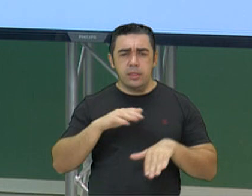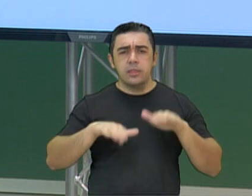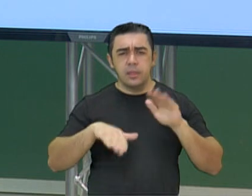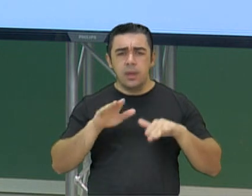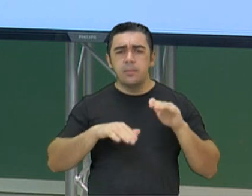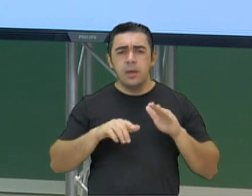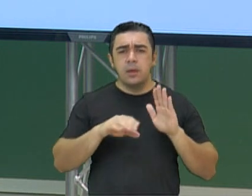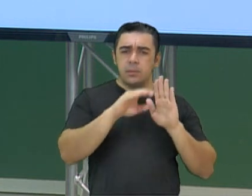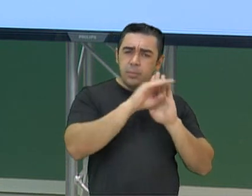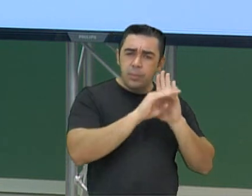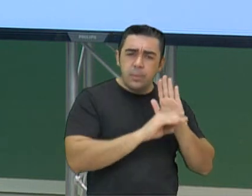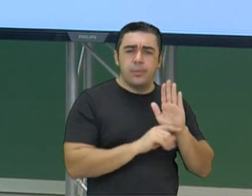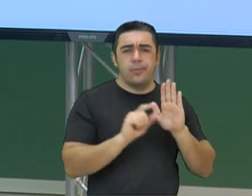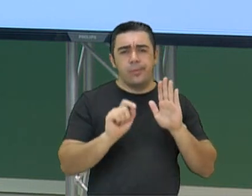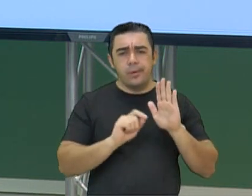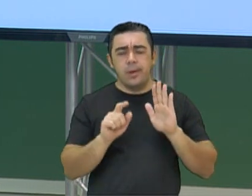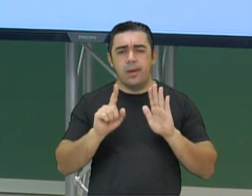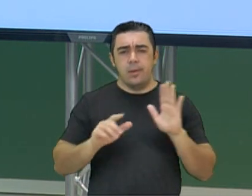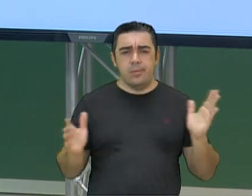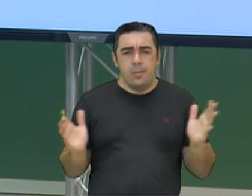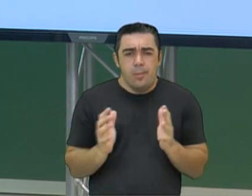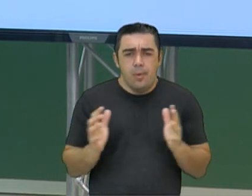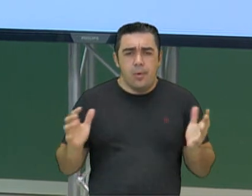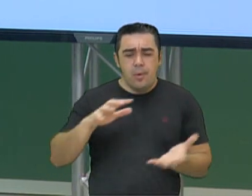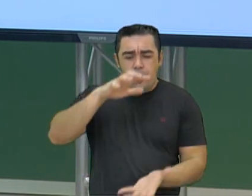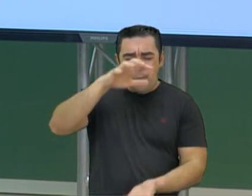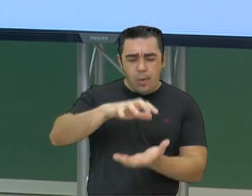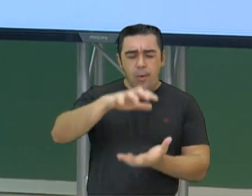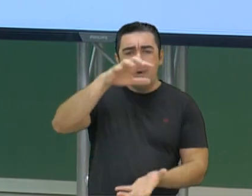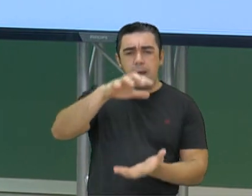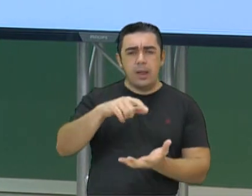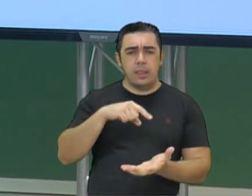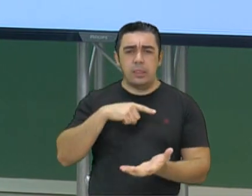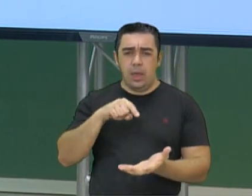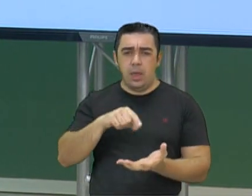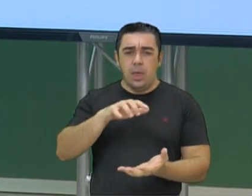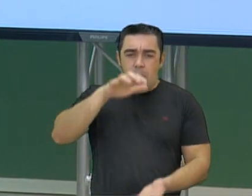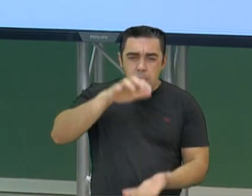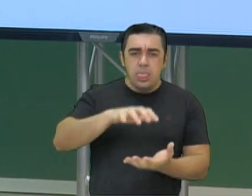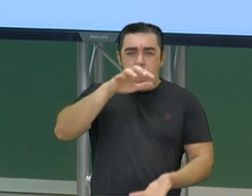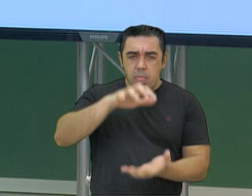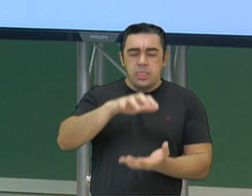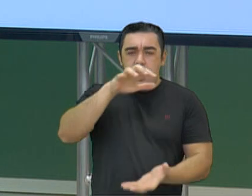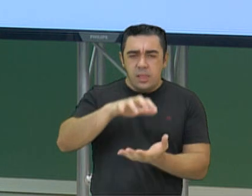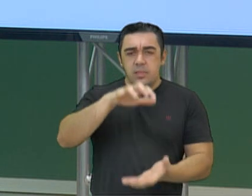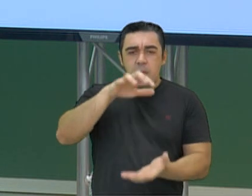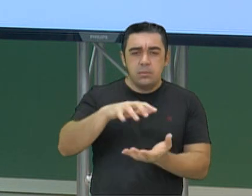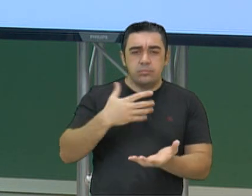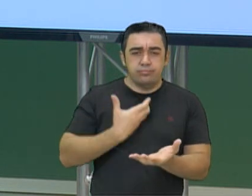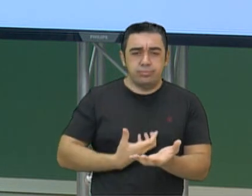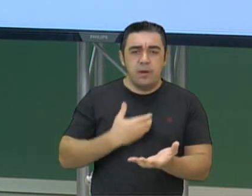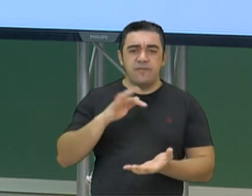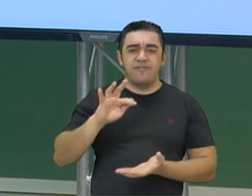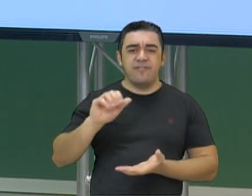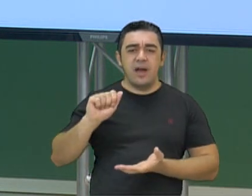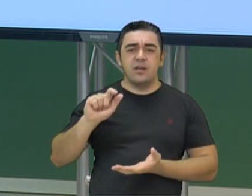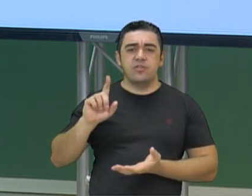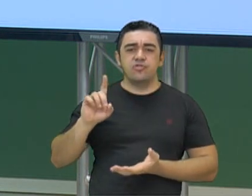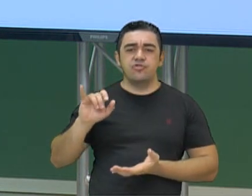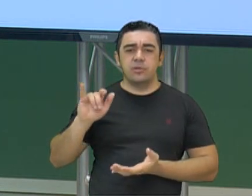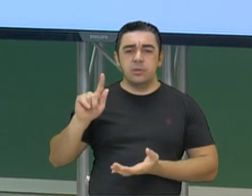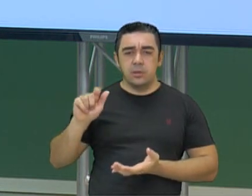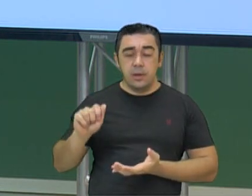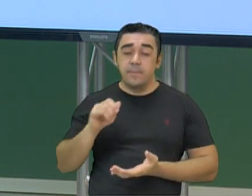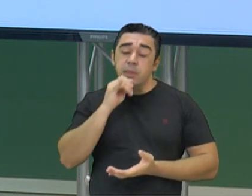das propriedades das molas, elas têm uma certa fadiga, né? Por exemplo, se você já conversar com um mecânico,